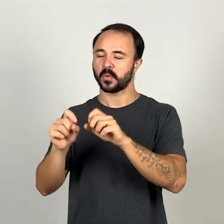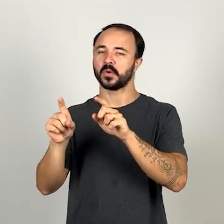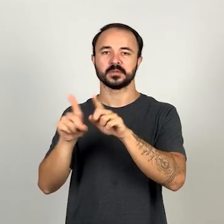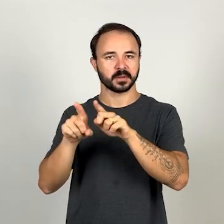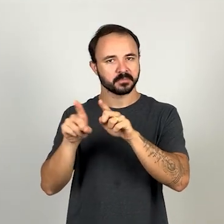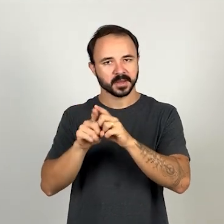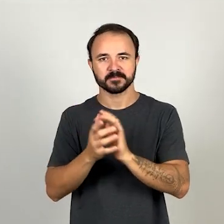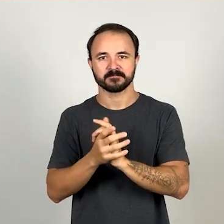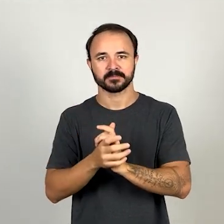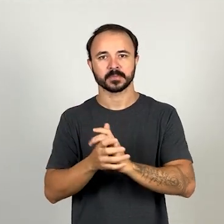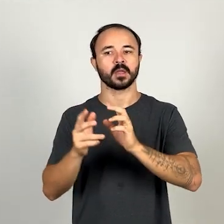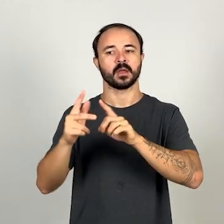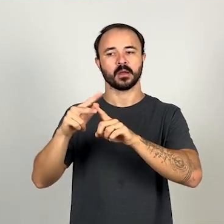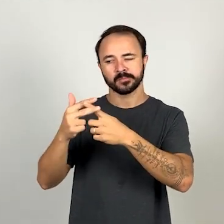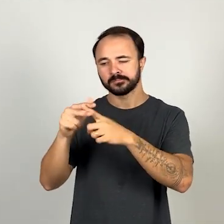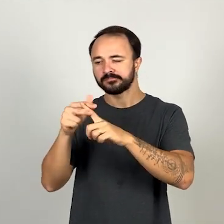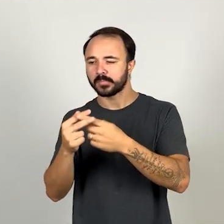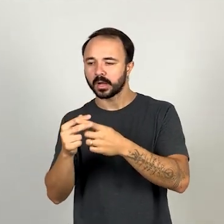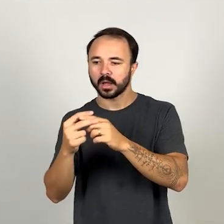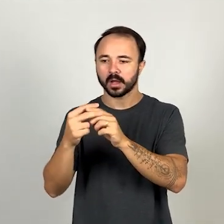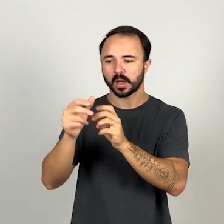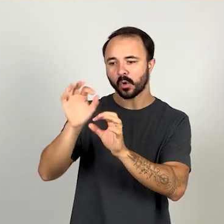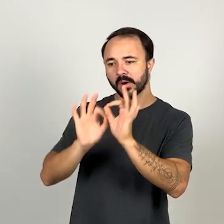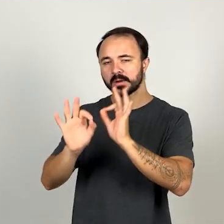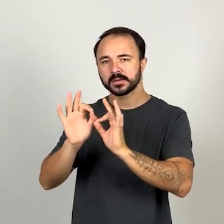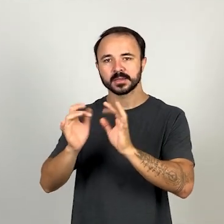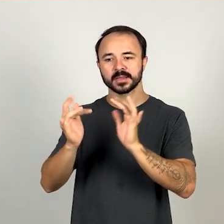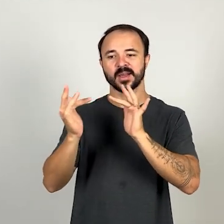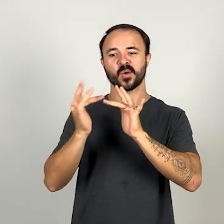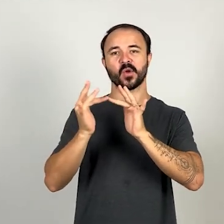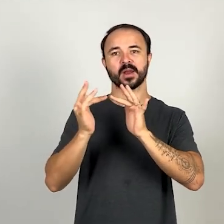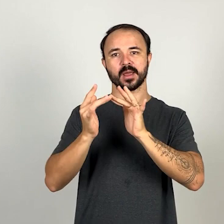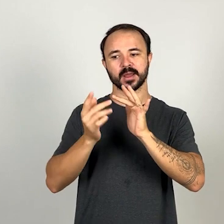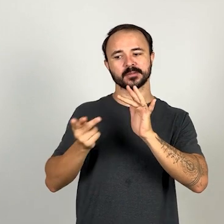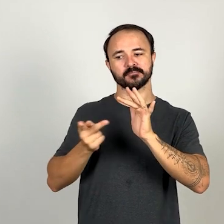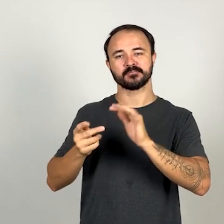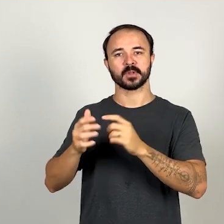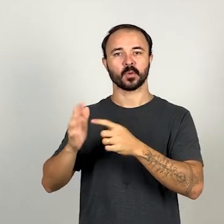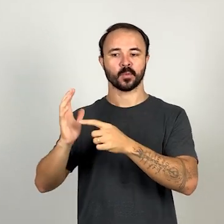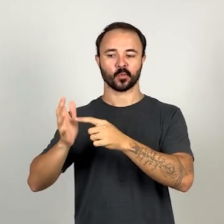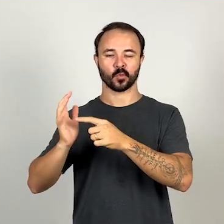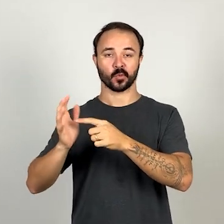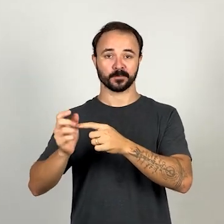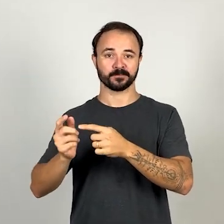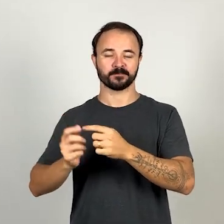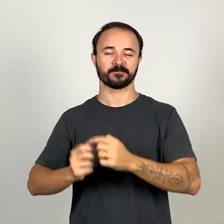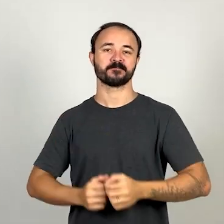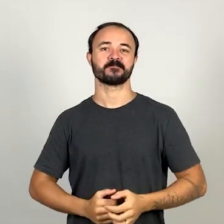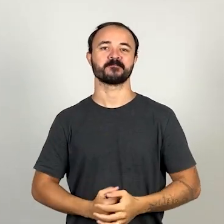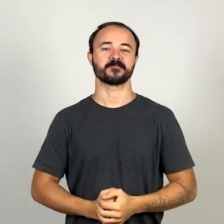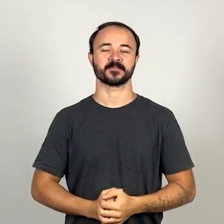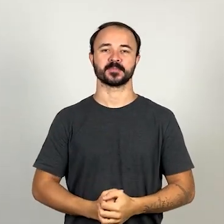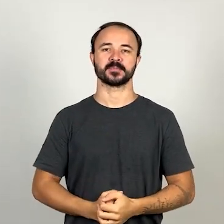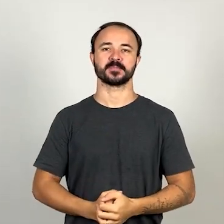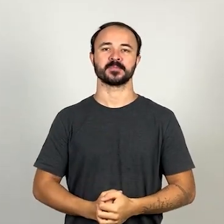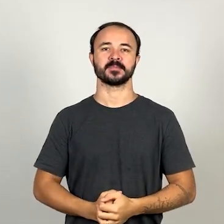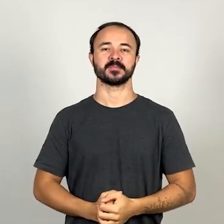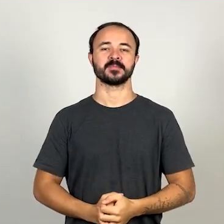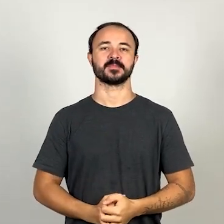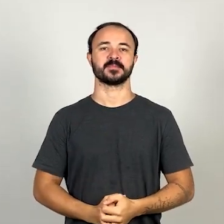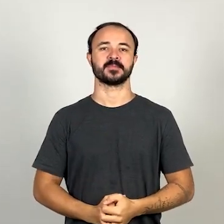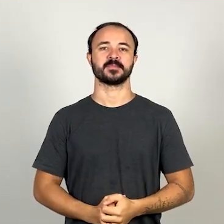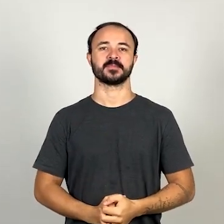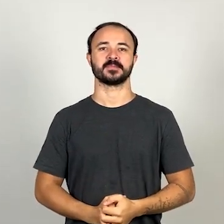os conectores que já estão no circuito. E podemos fechar esse